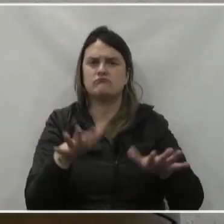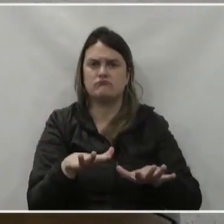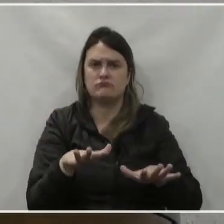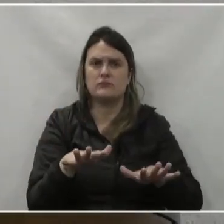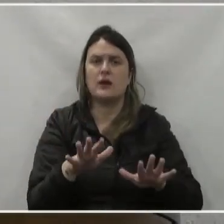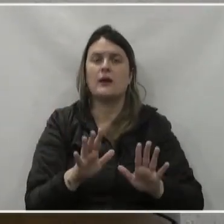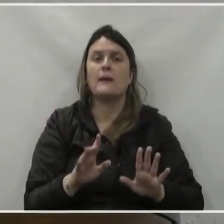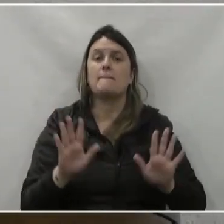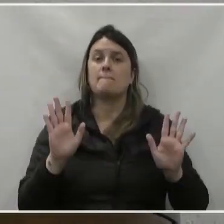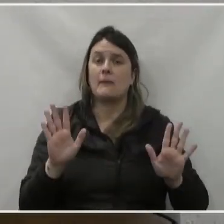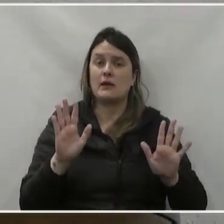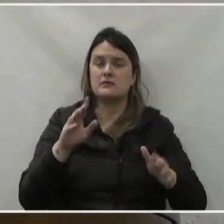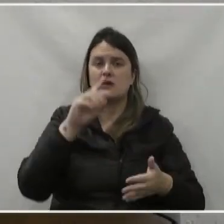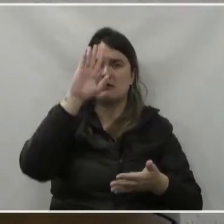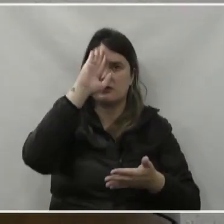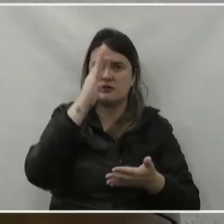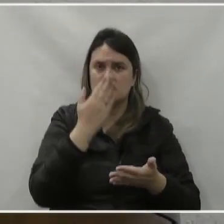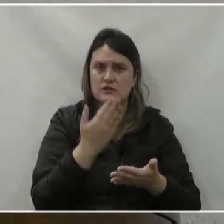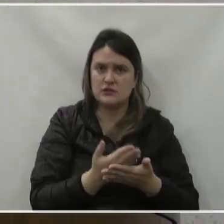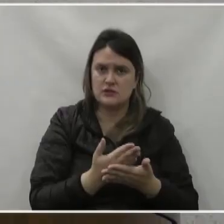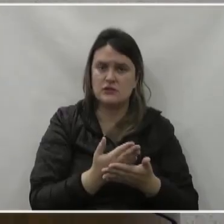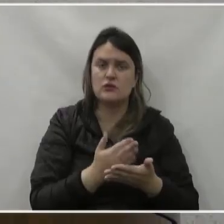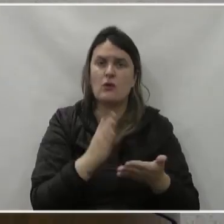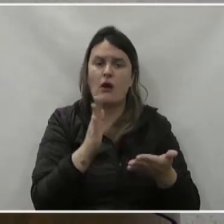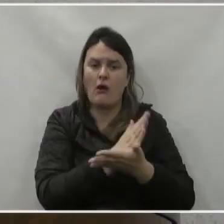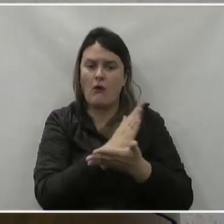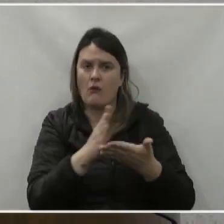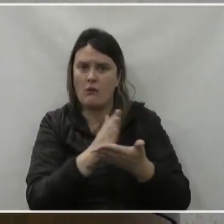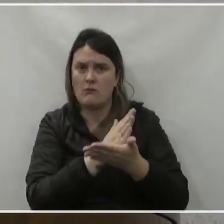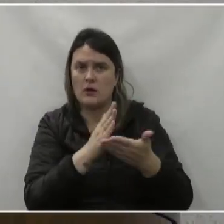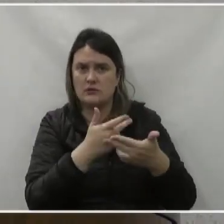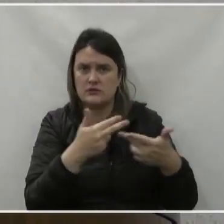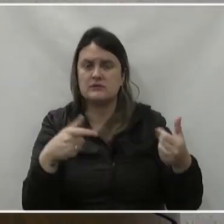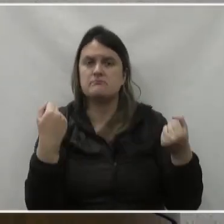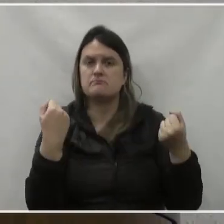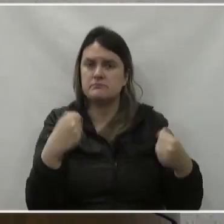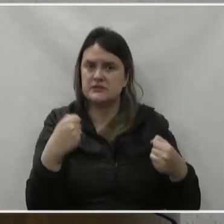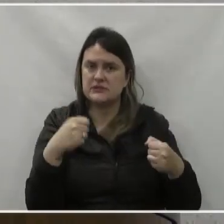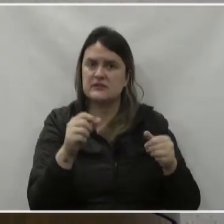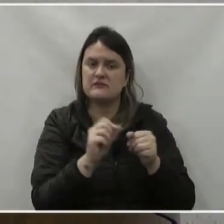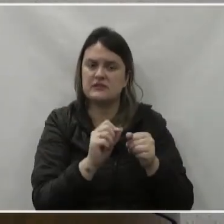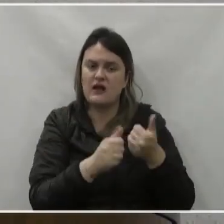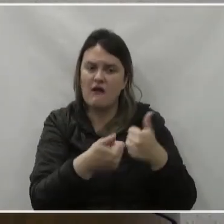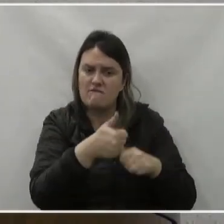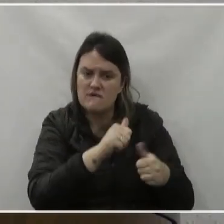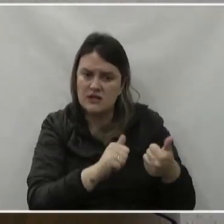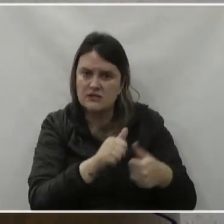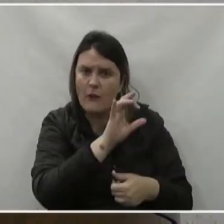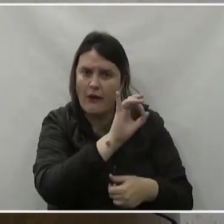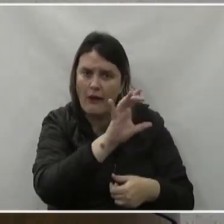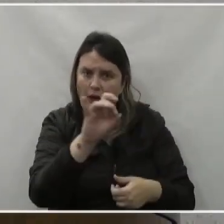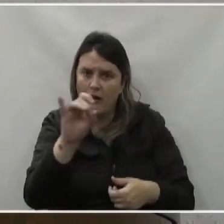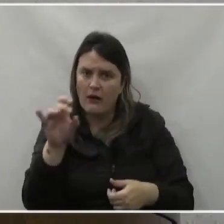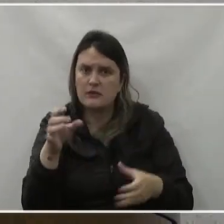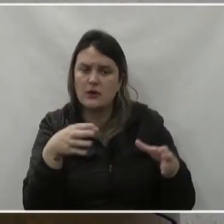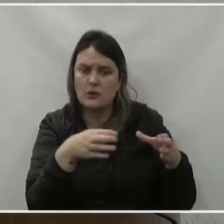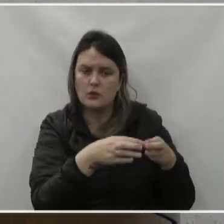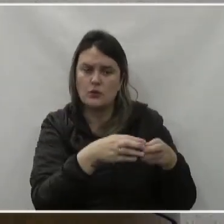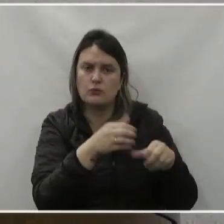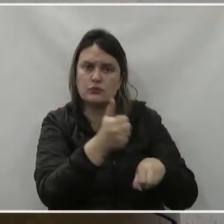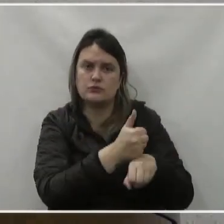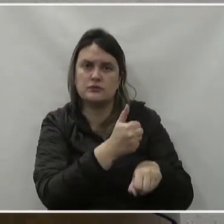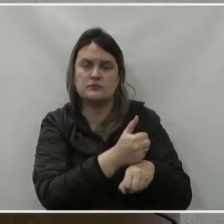gente, mas acredito que, em alguns casos, seria necessário avaliar cada situação com uma comissão